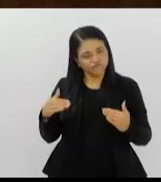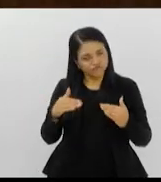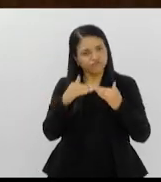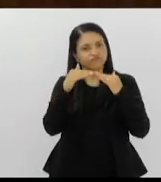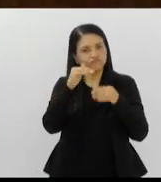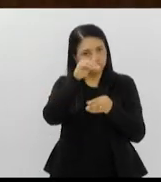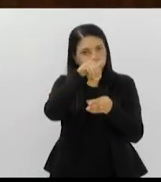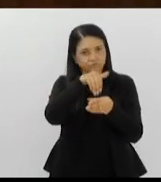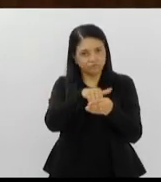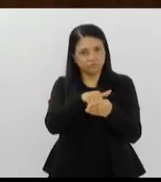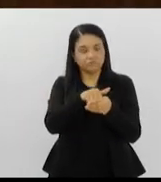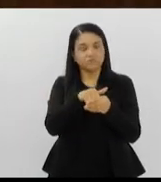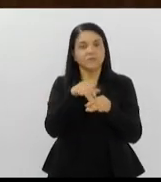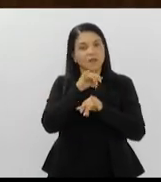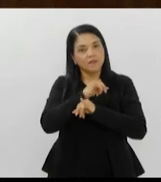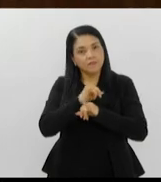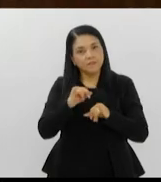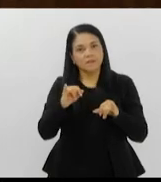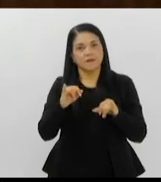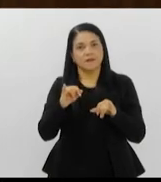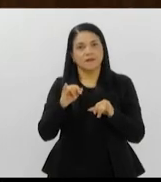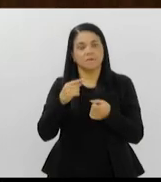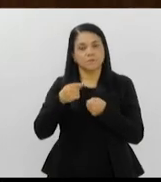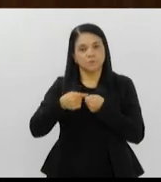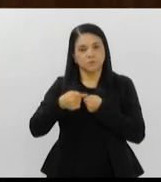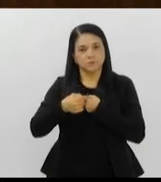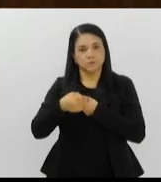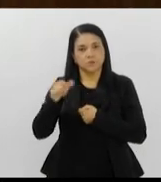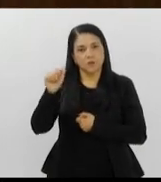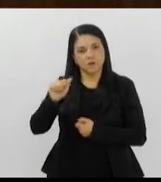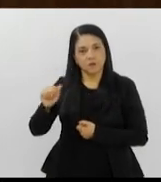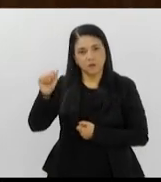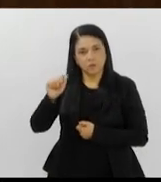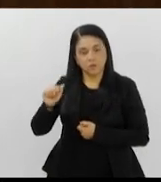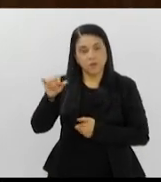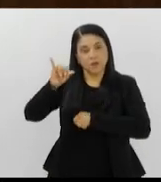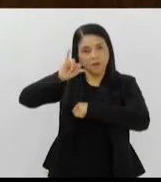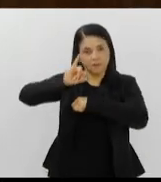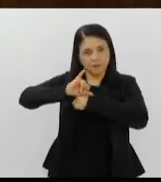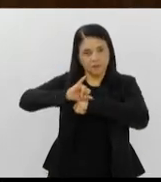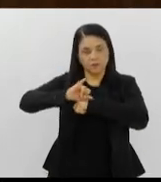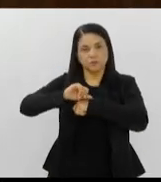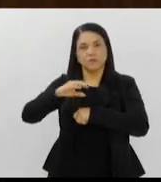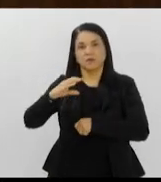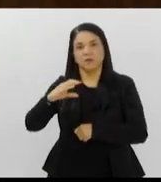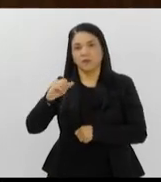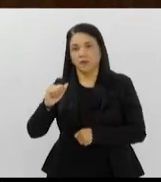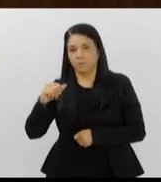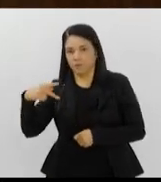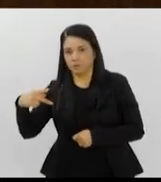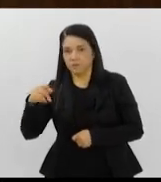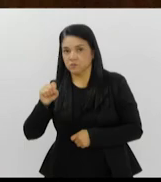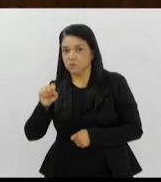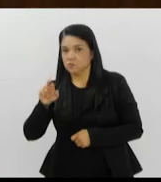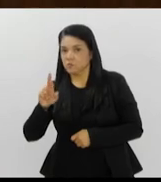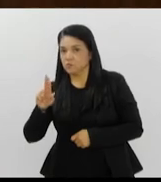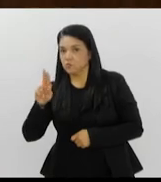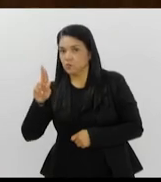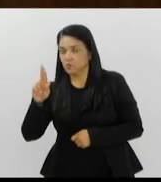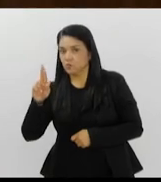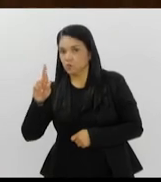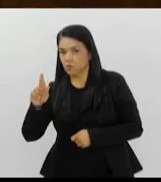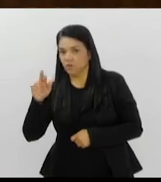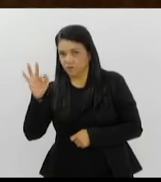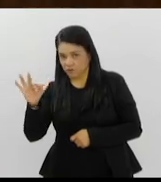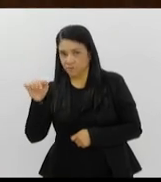favoravelmente a declarar município de Araruama capital do kitesurf. E eu só espero que os deputados que votarem